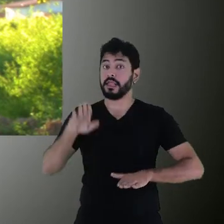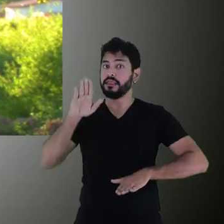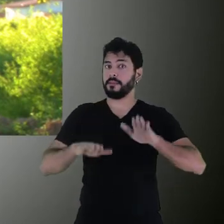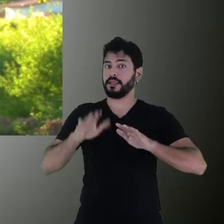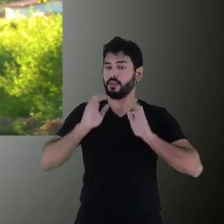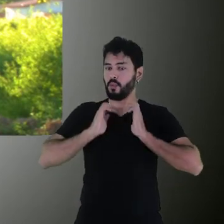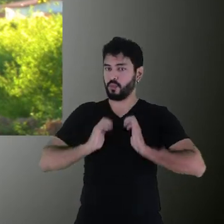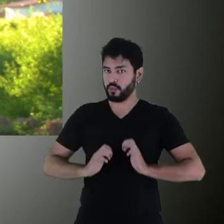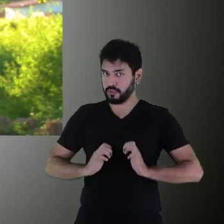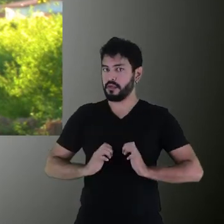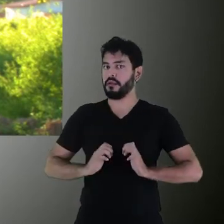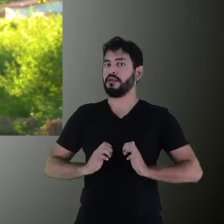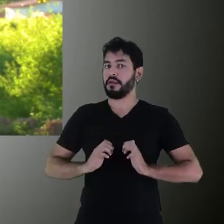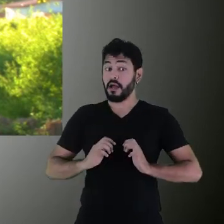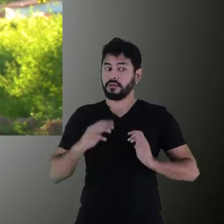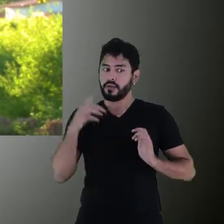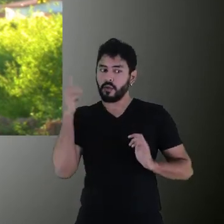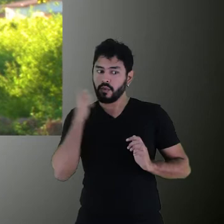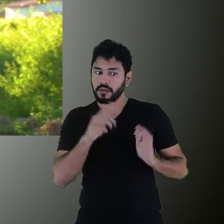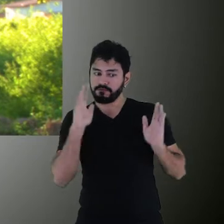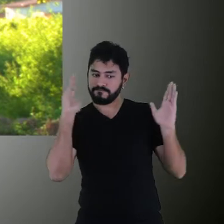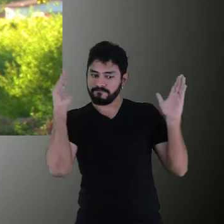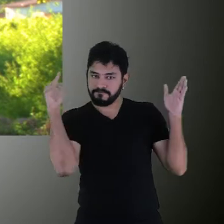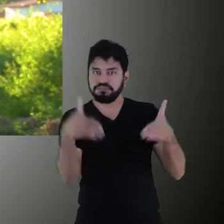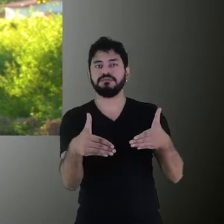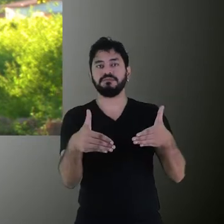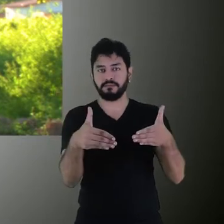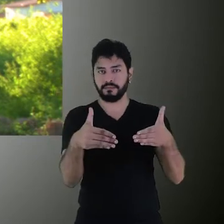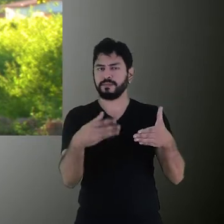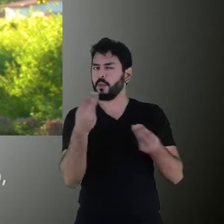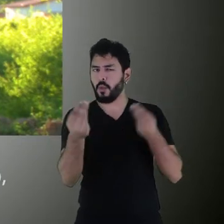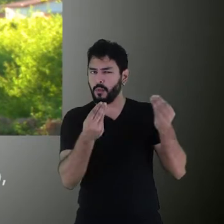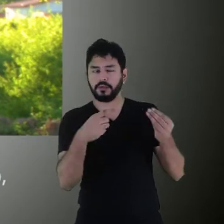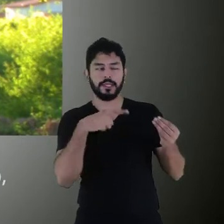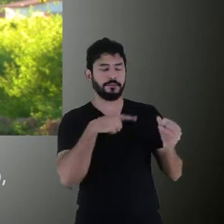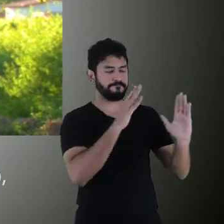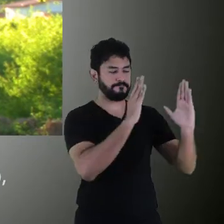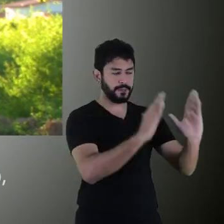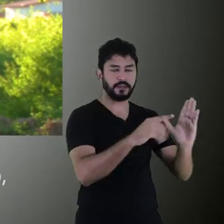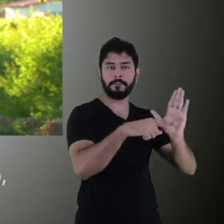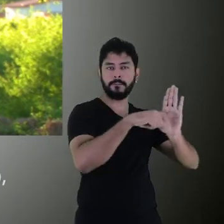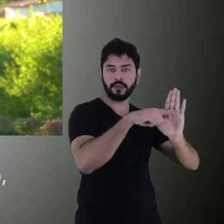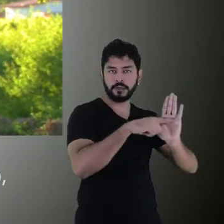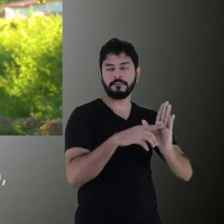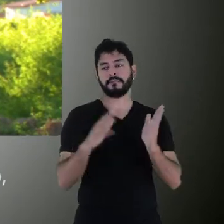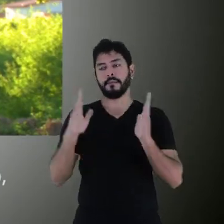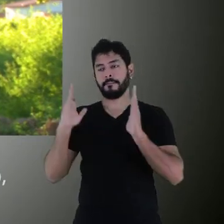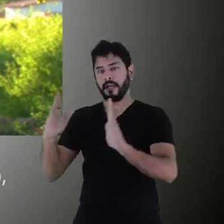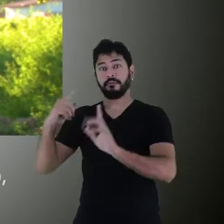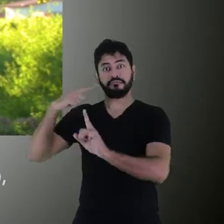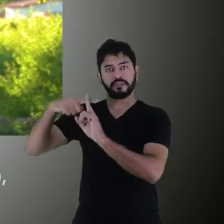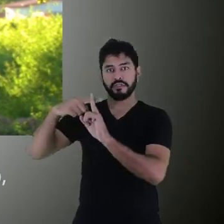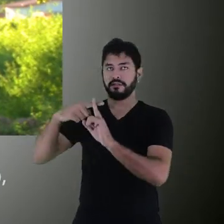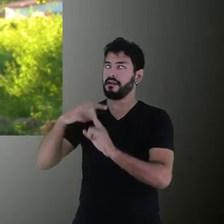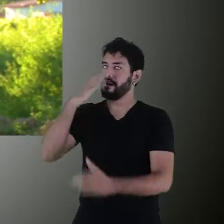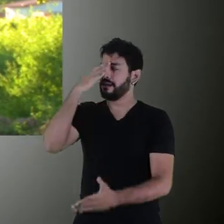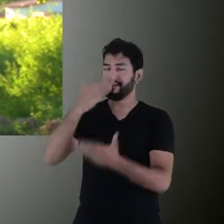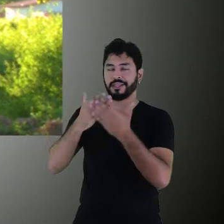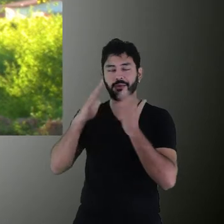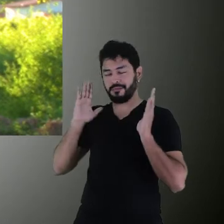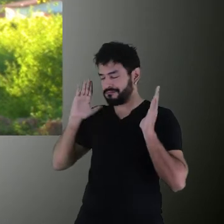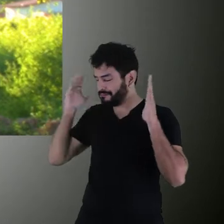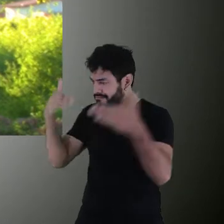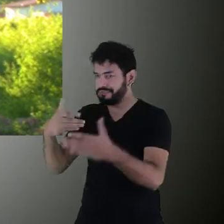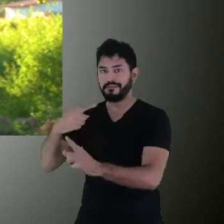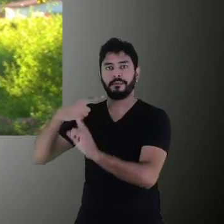IEF. Comecei a usar mais e-mail, comecei a entrar. E aí, dependendo da sua conduta, da sua formação, você vai